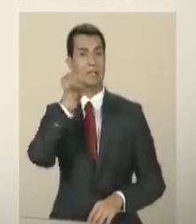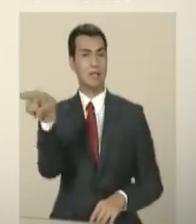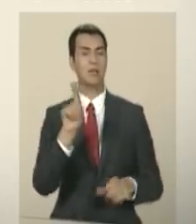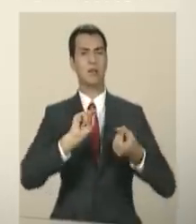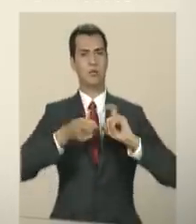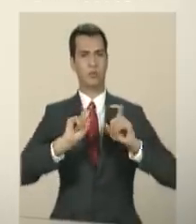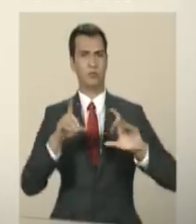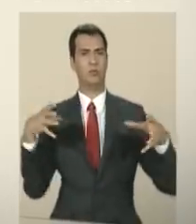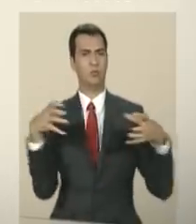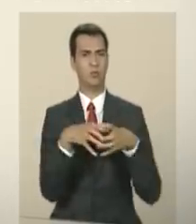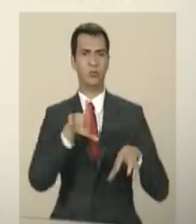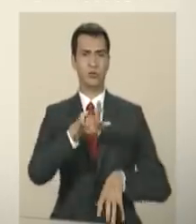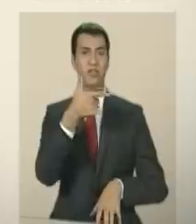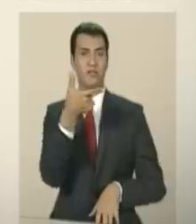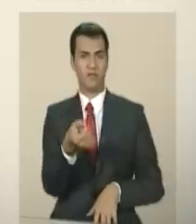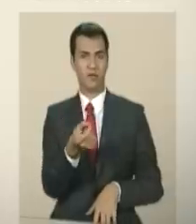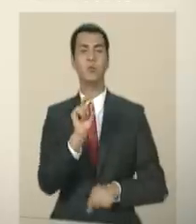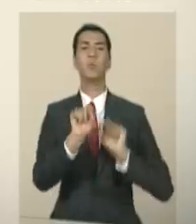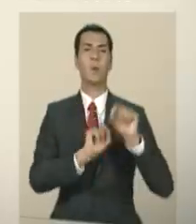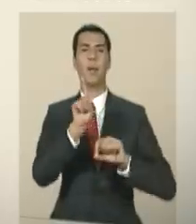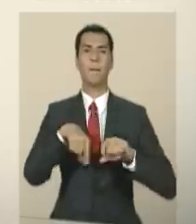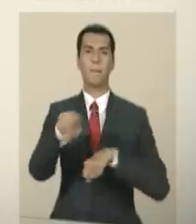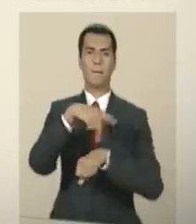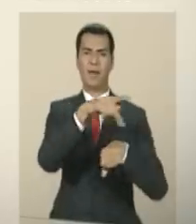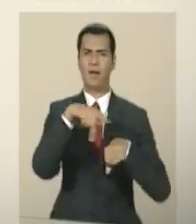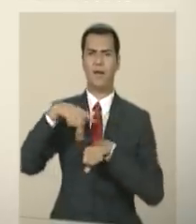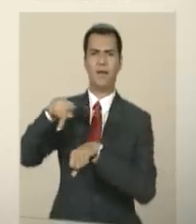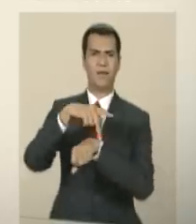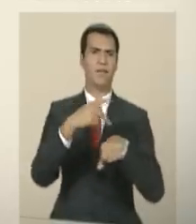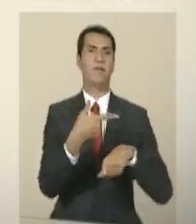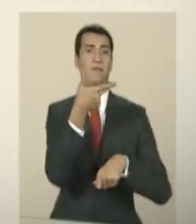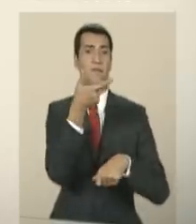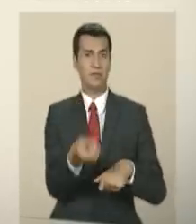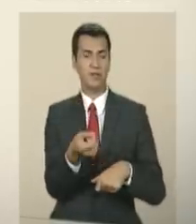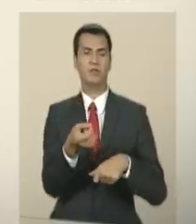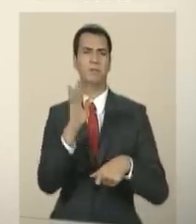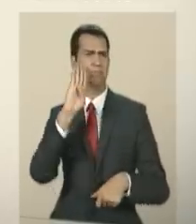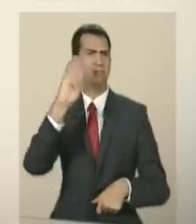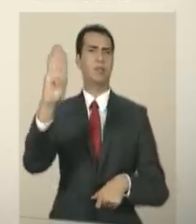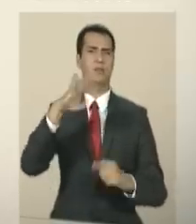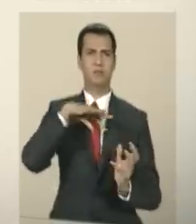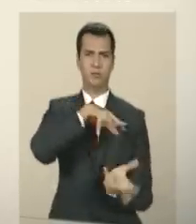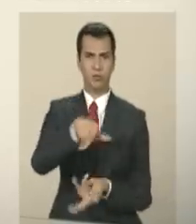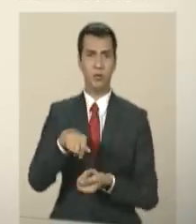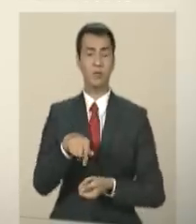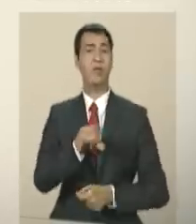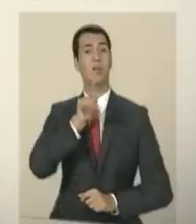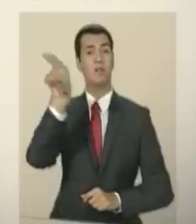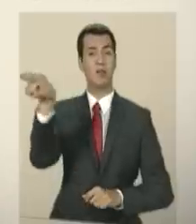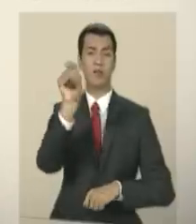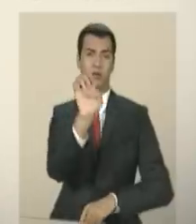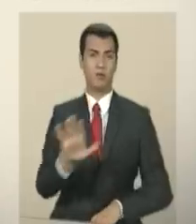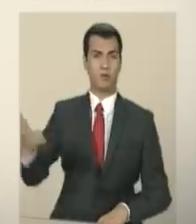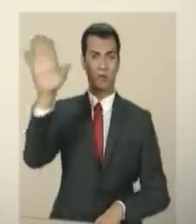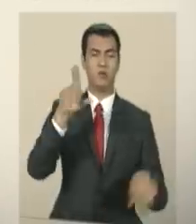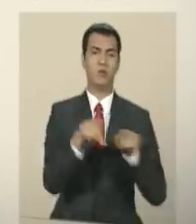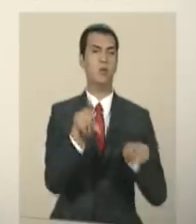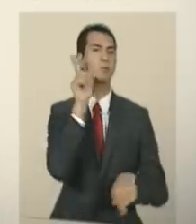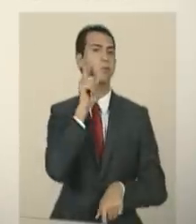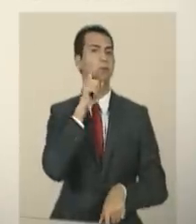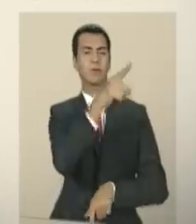clara a crise econômica mundial que está abalando principalmente os países da Europa e os Estados